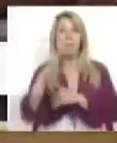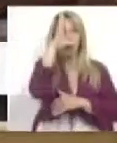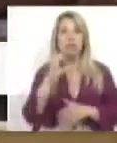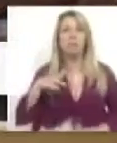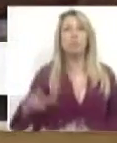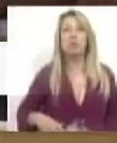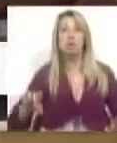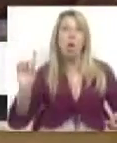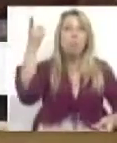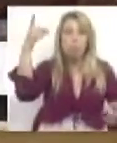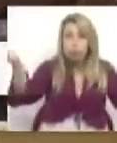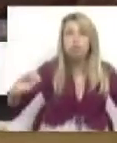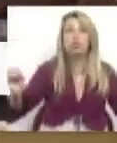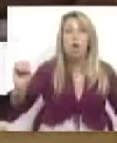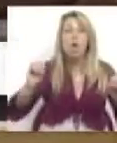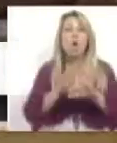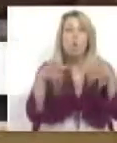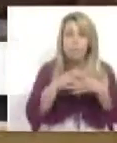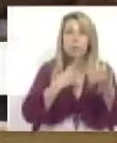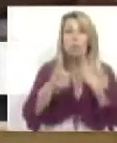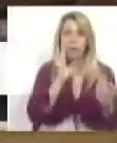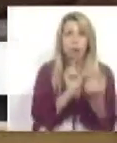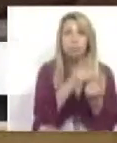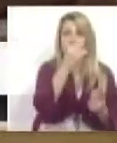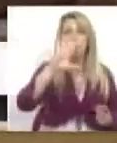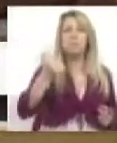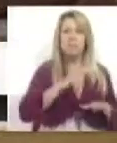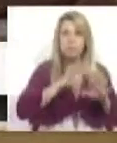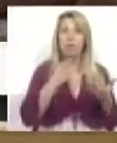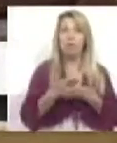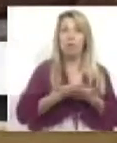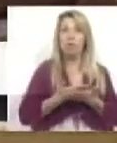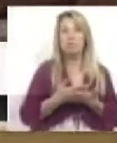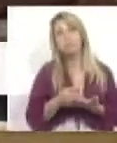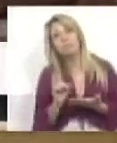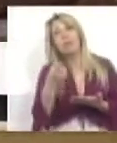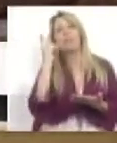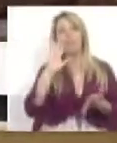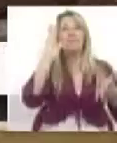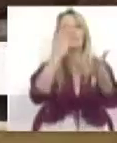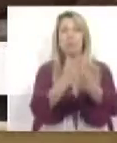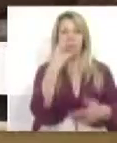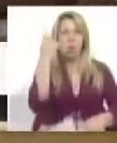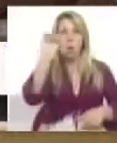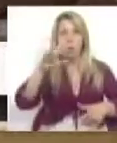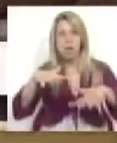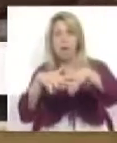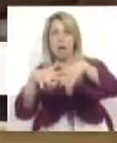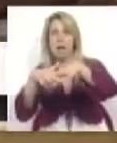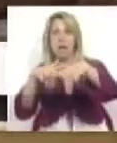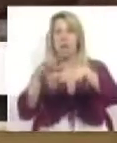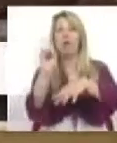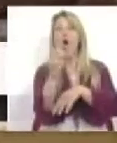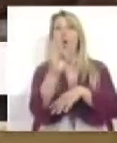por acaso uma comissão de inquérito em 2015 a este negócio? Não conhecemos, por fim, a teia de offshores montada pelo